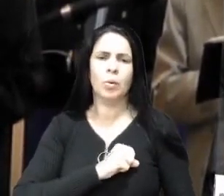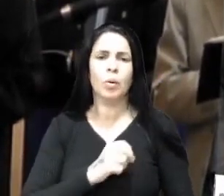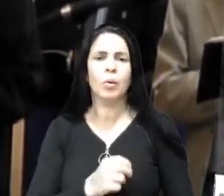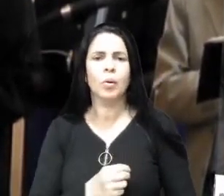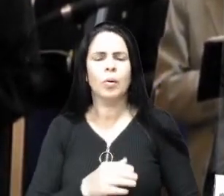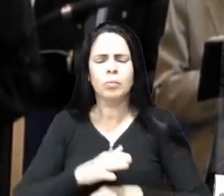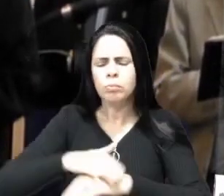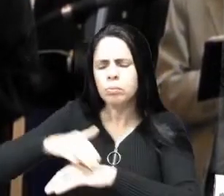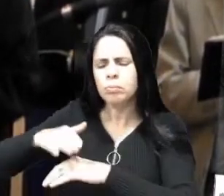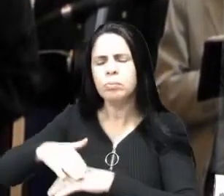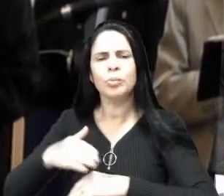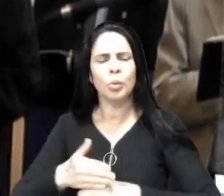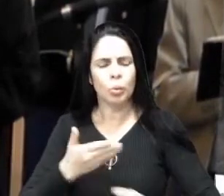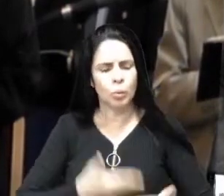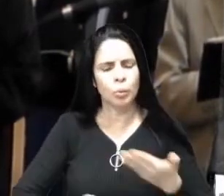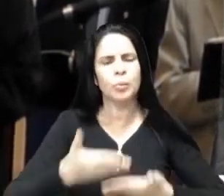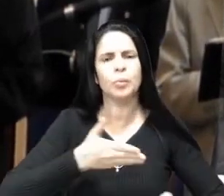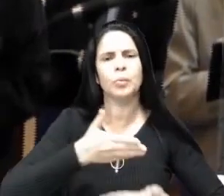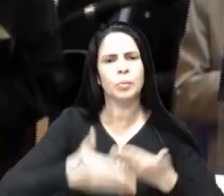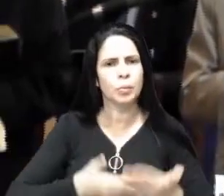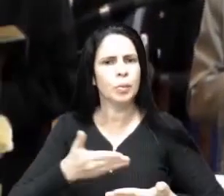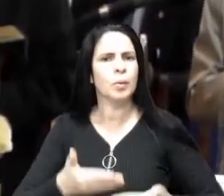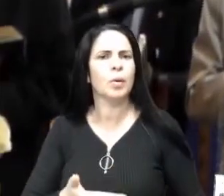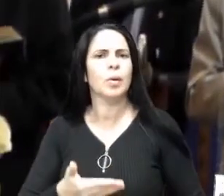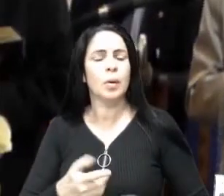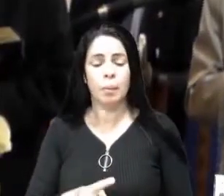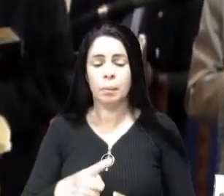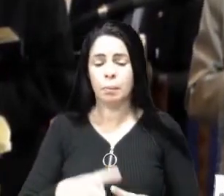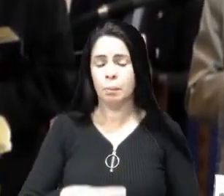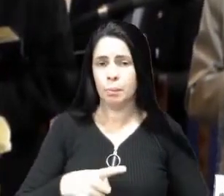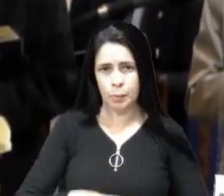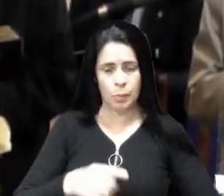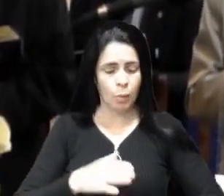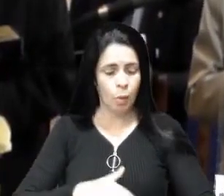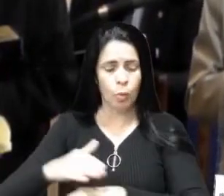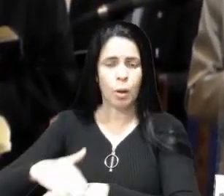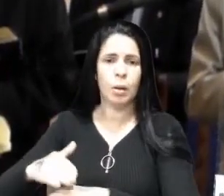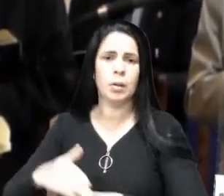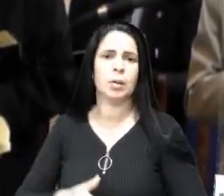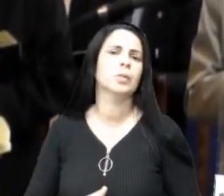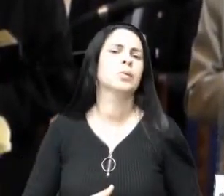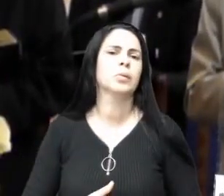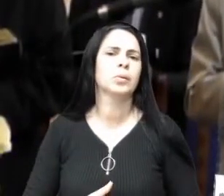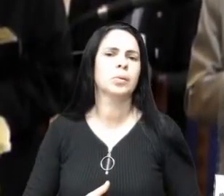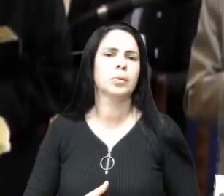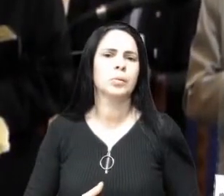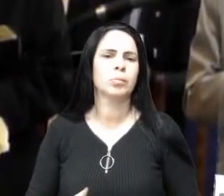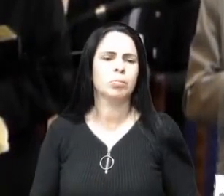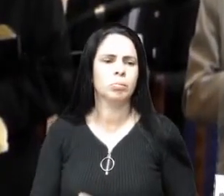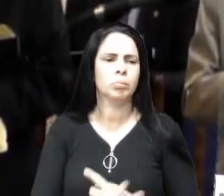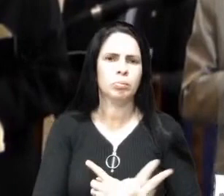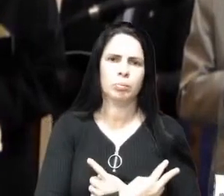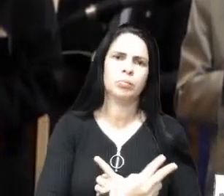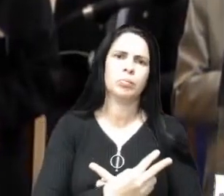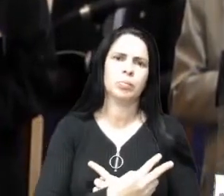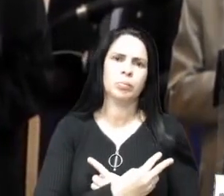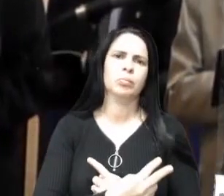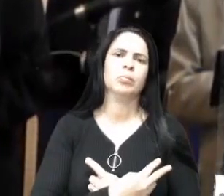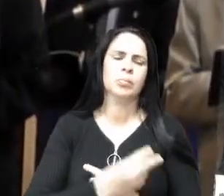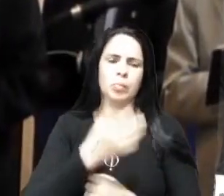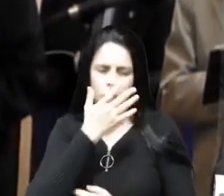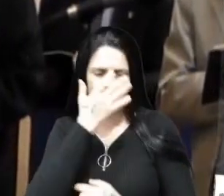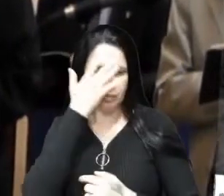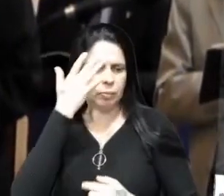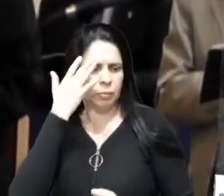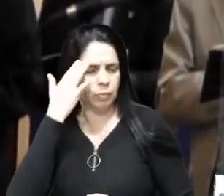outros, porque a caridade cobre a multidão de pecados. Deus abençoe